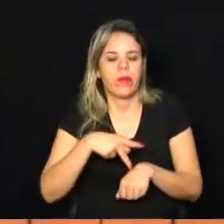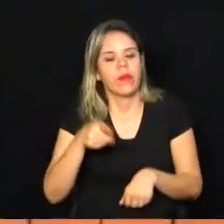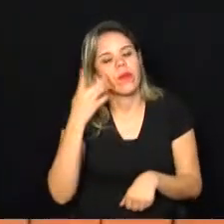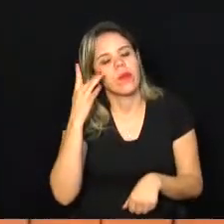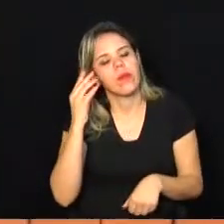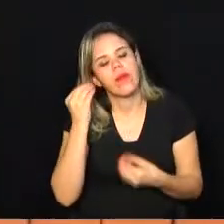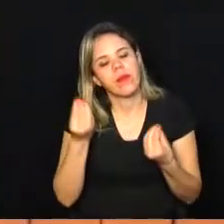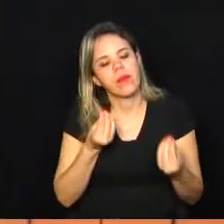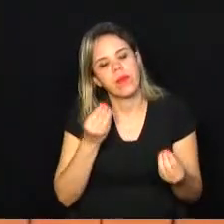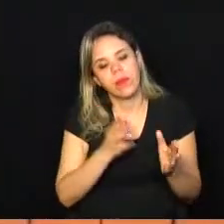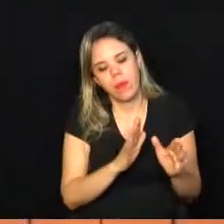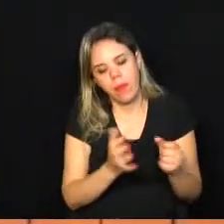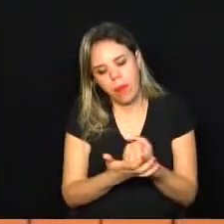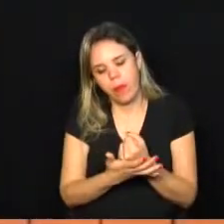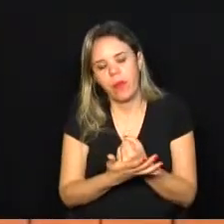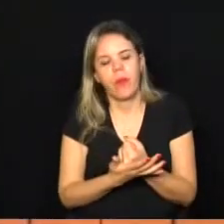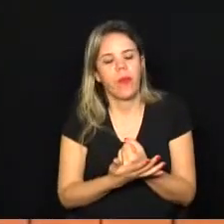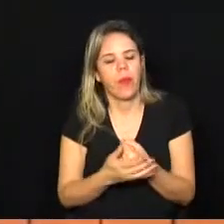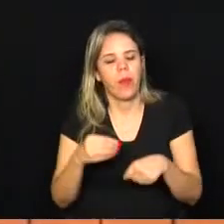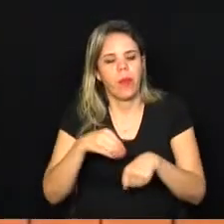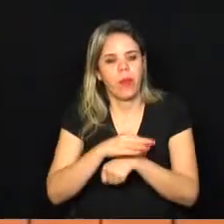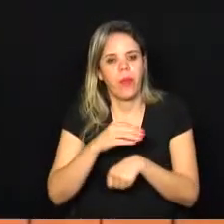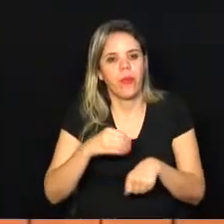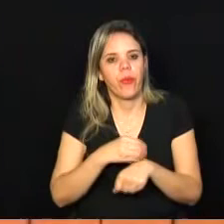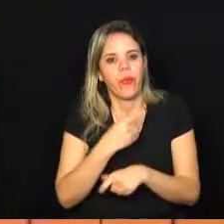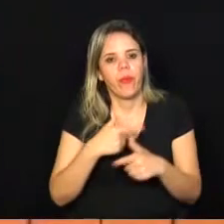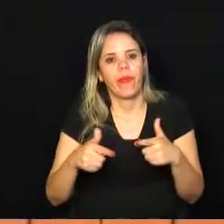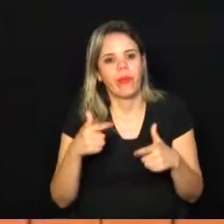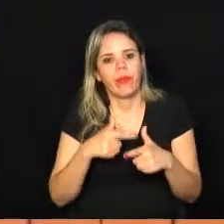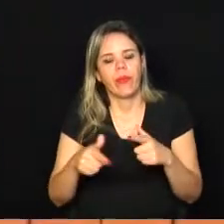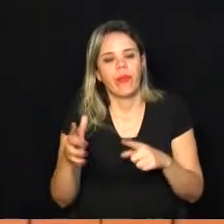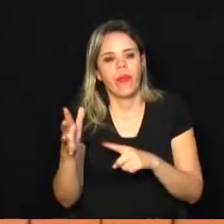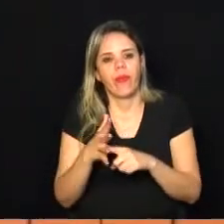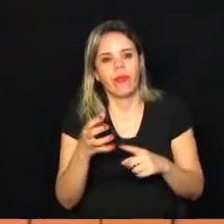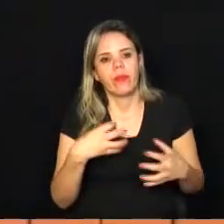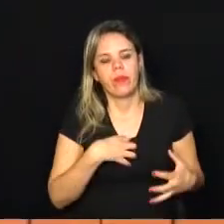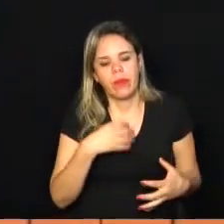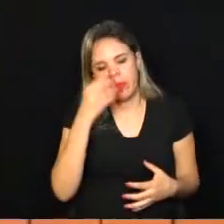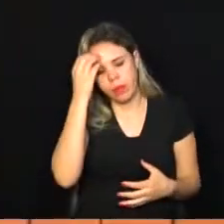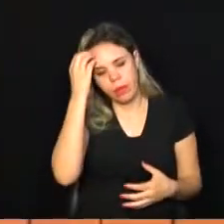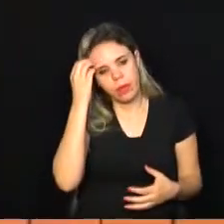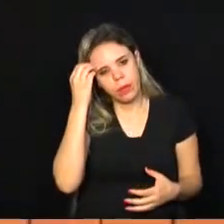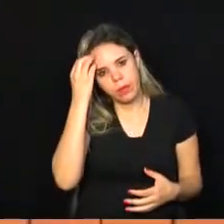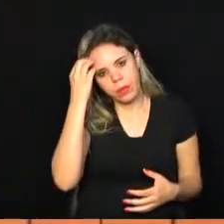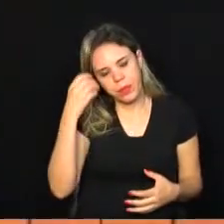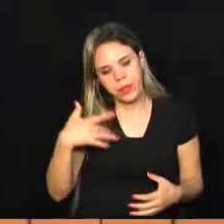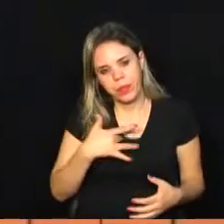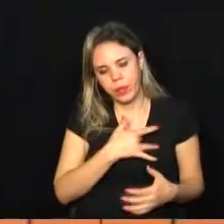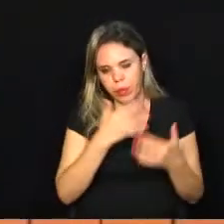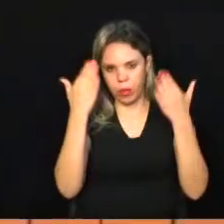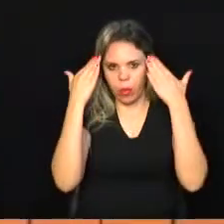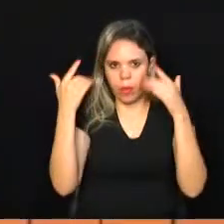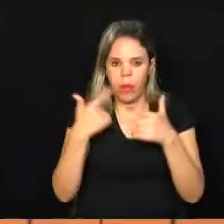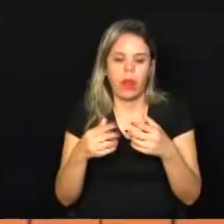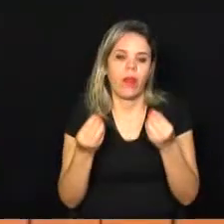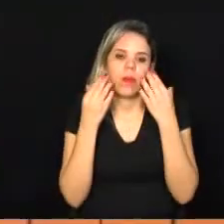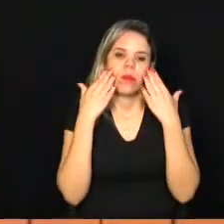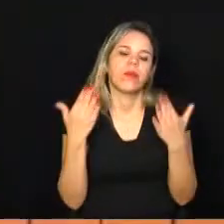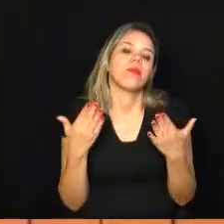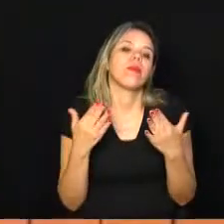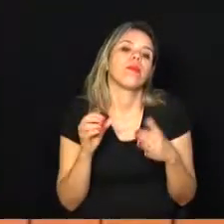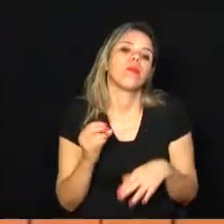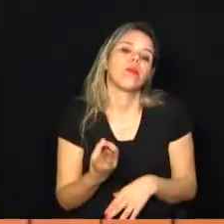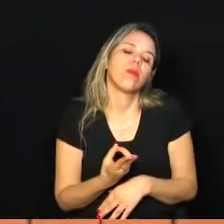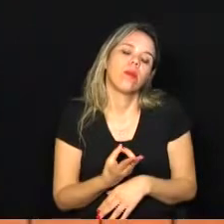entende que a pandemia trouxe esta nova situação, então a saúde mental ficou mais evidente, ou